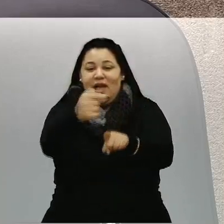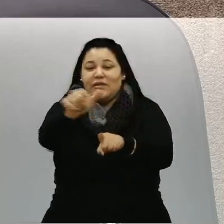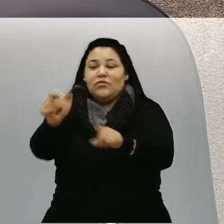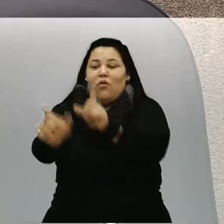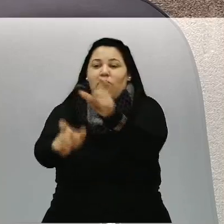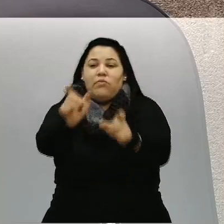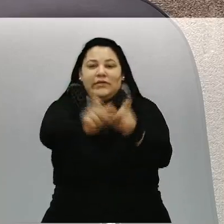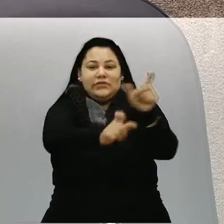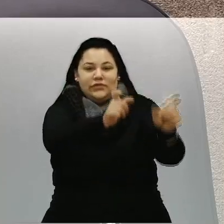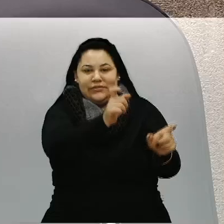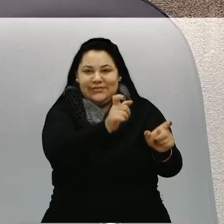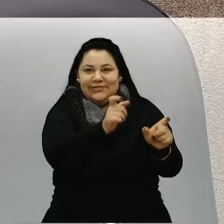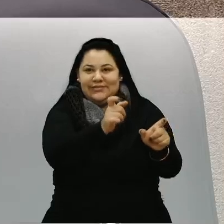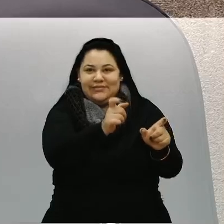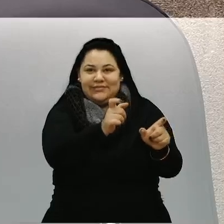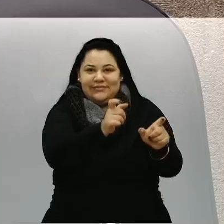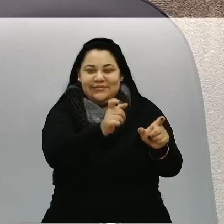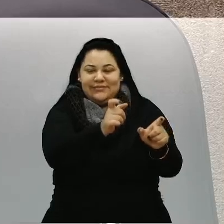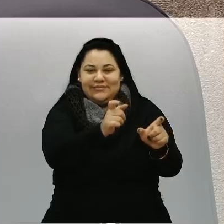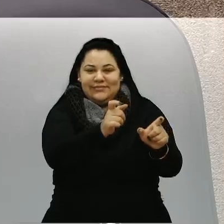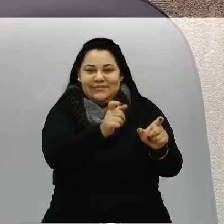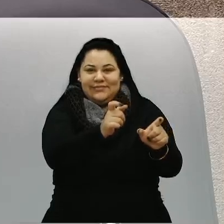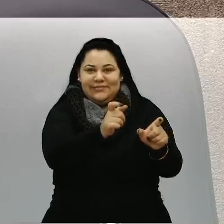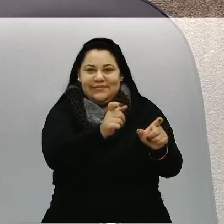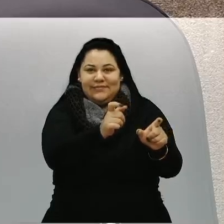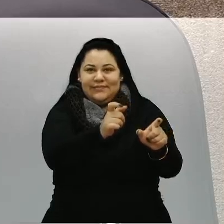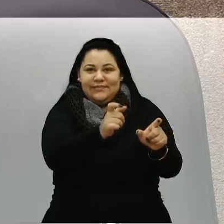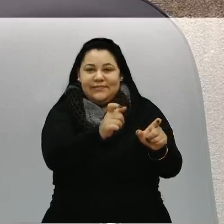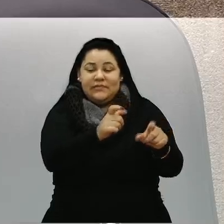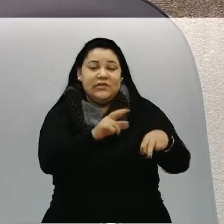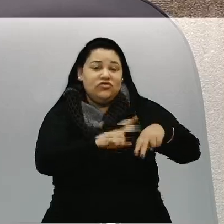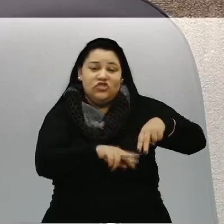pessoas, independente de sexo,